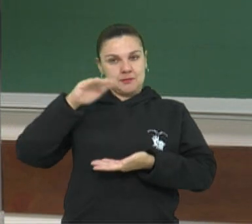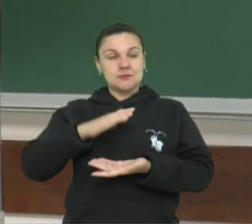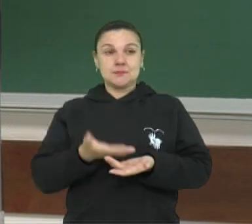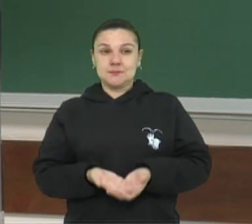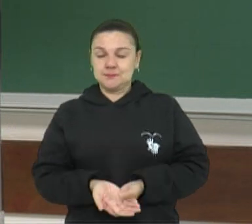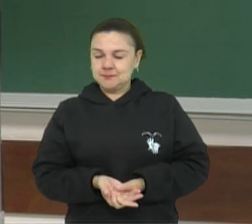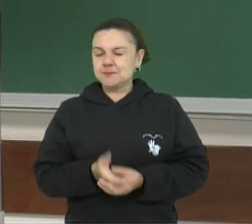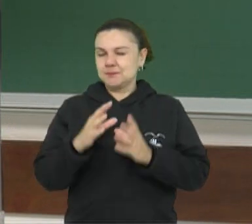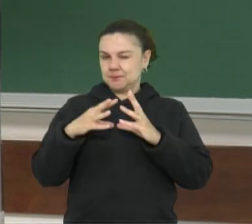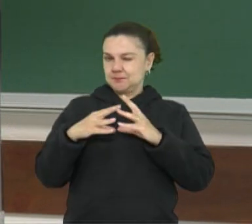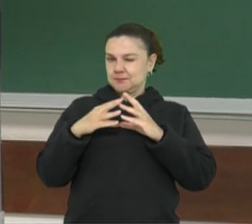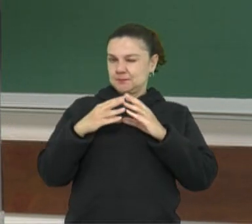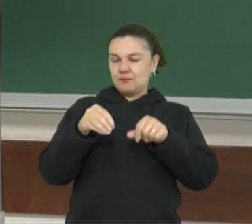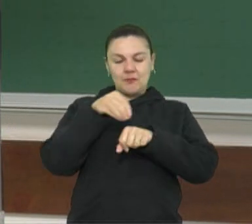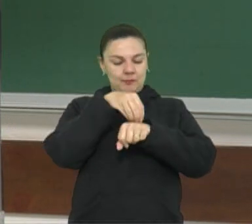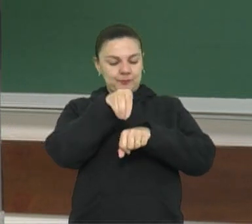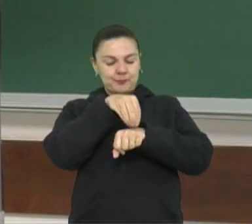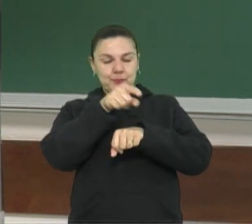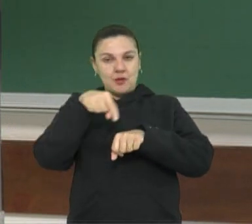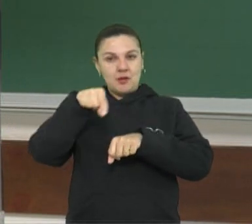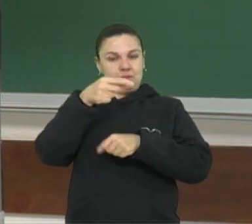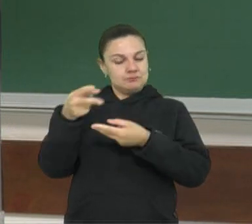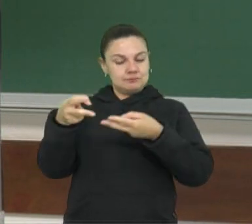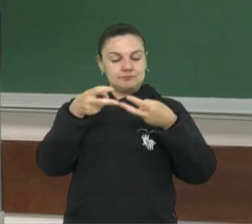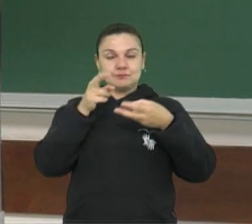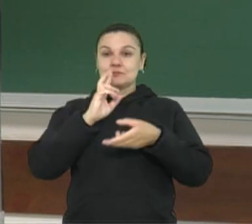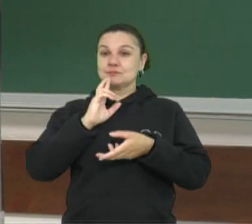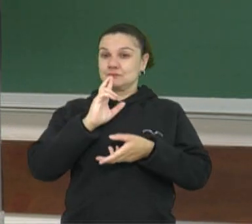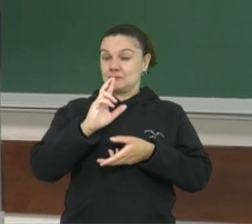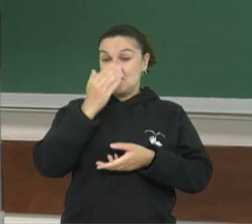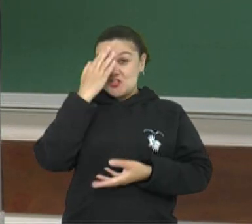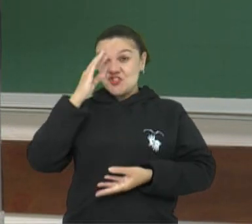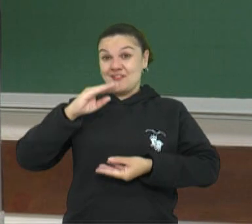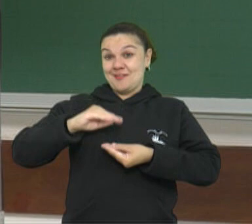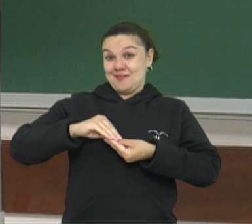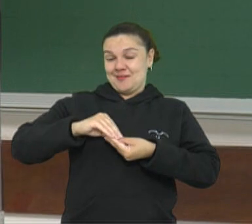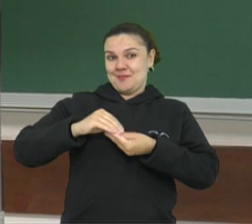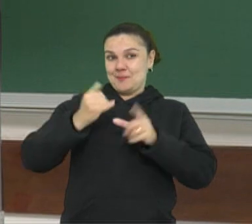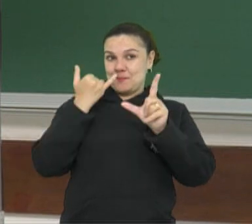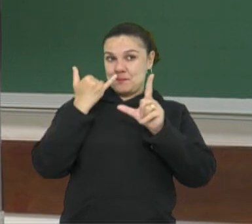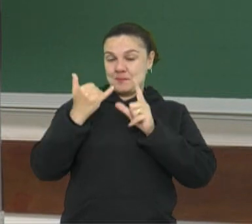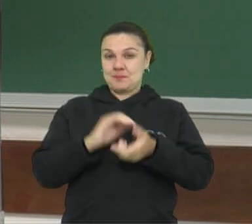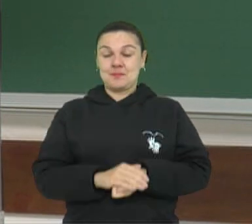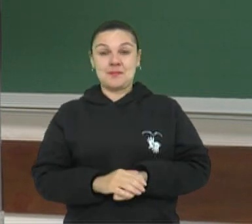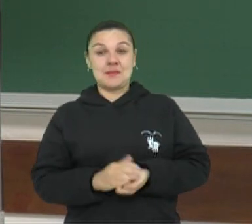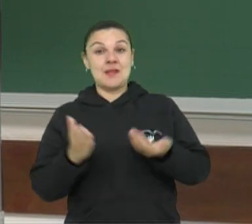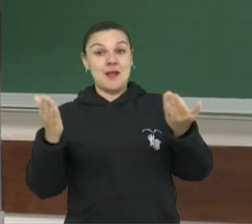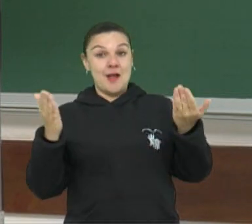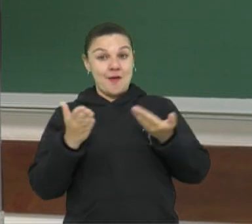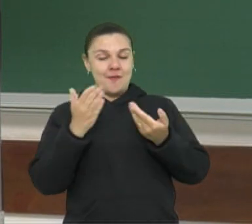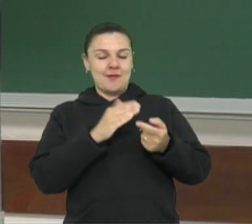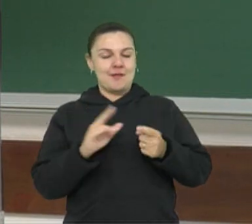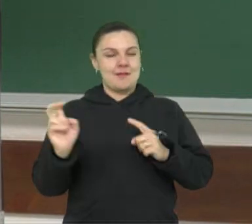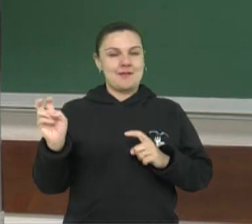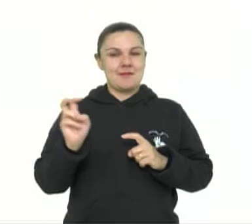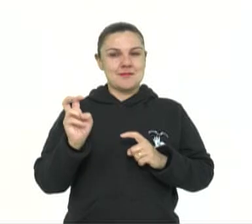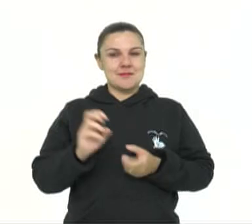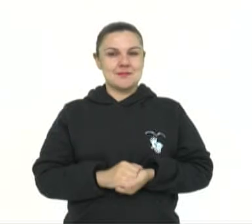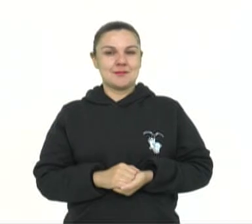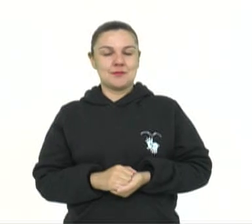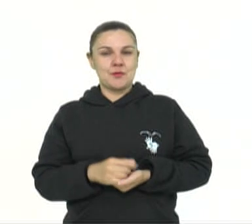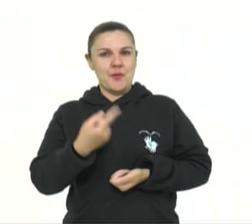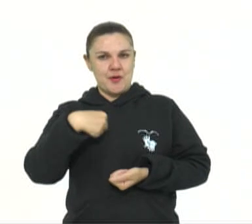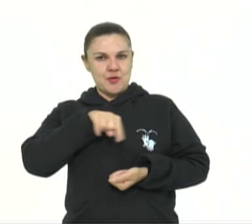diferente. Tudo isso são pistas que nós vamos colhendo para fazer a nossa leitura de imagens. E atividade 5. Nós